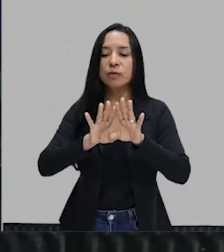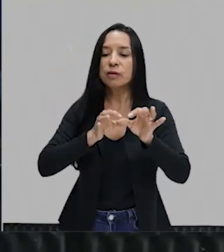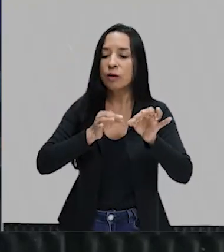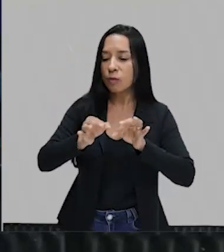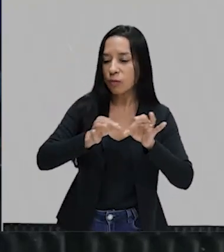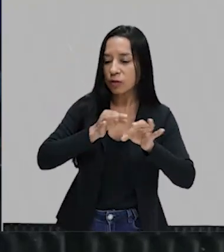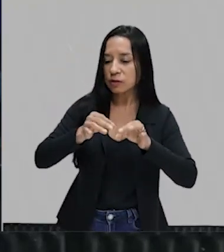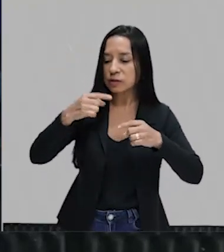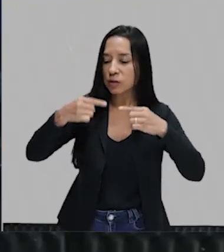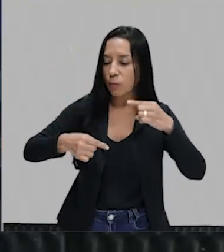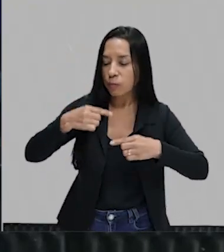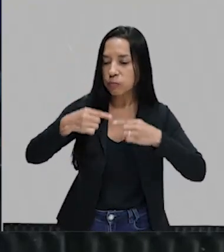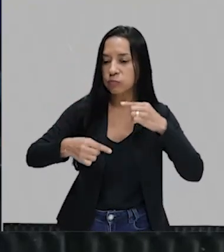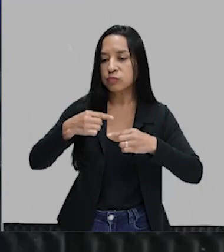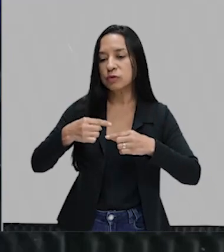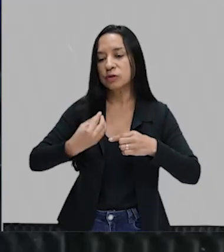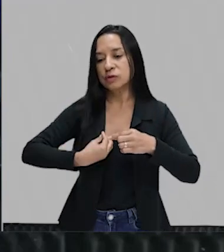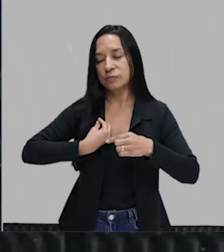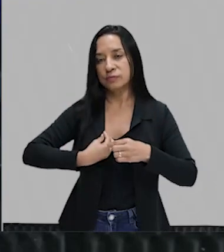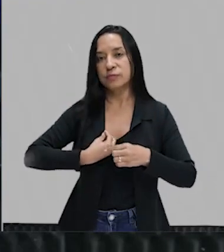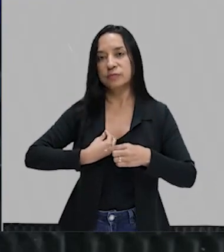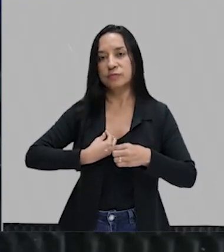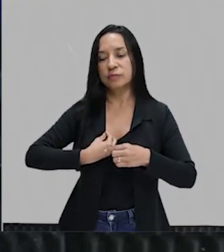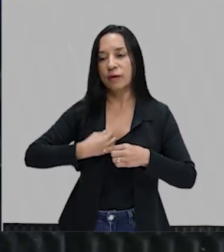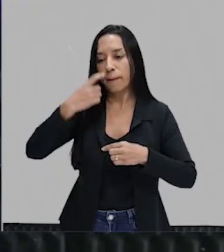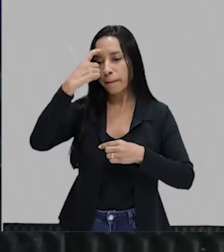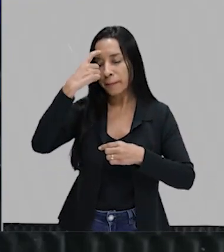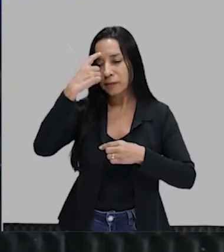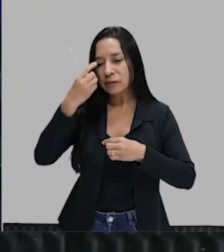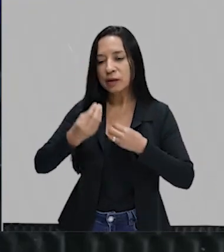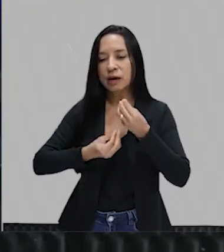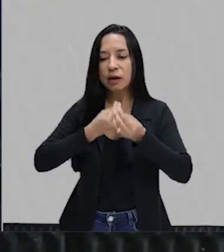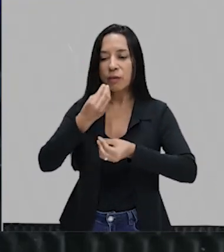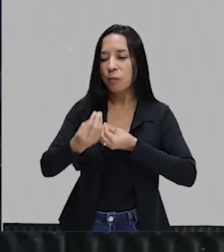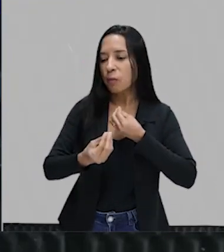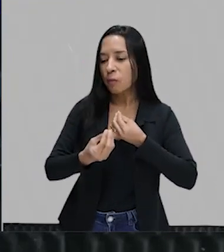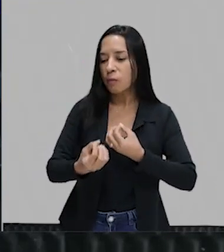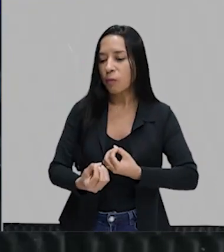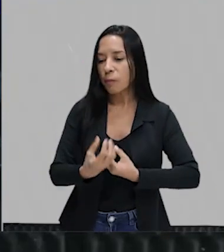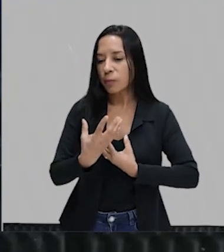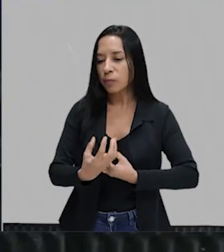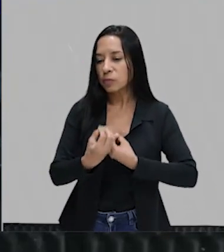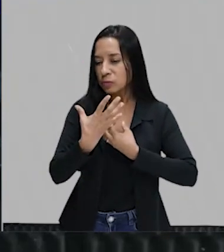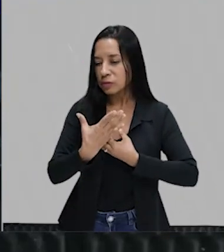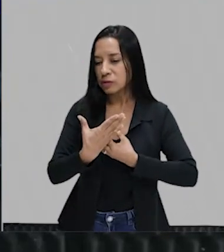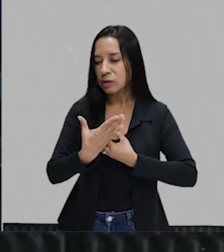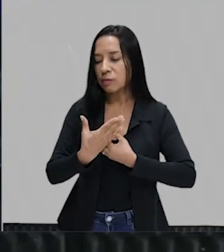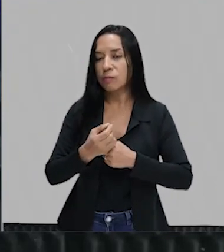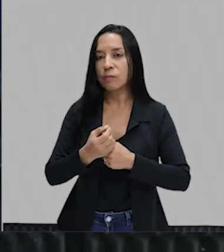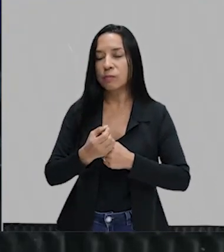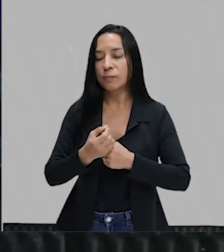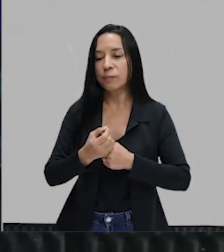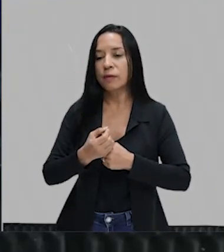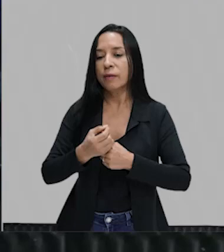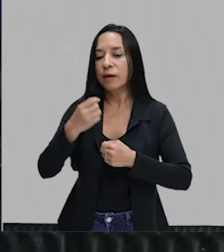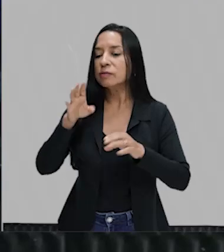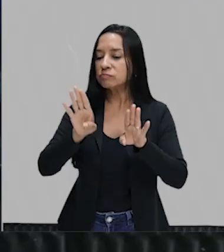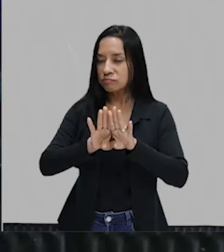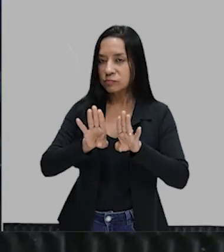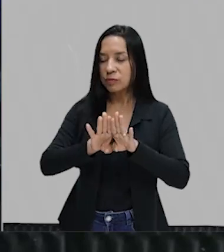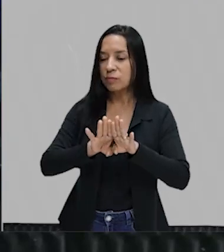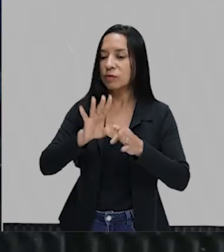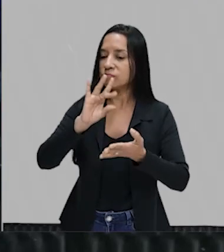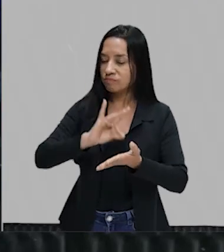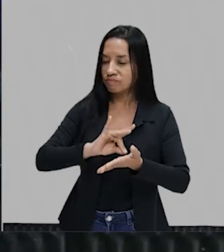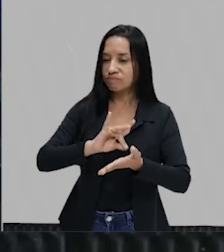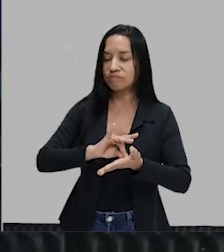organização política que se vive, a pensar a forma de produção a que está submetido, a pensar, na